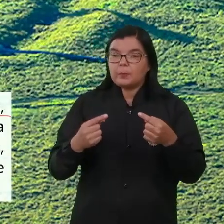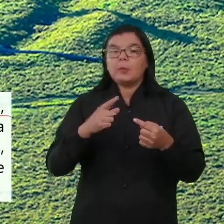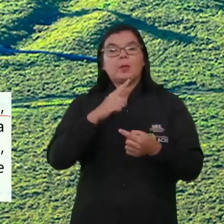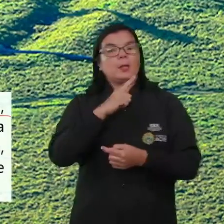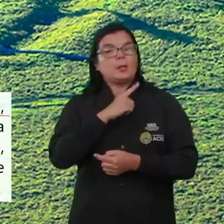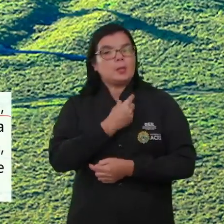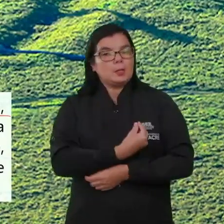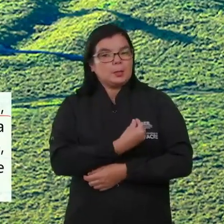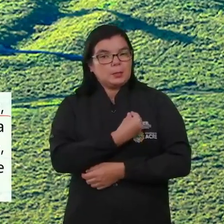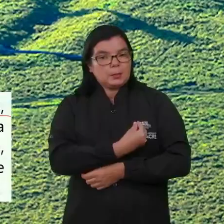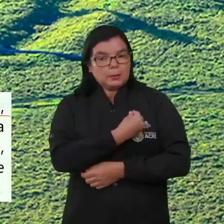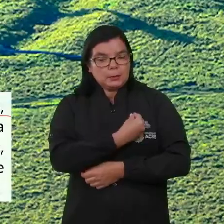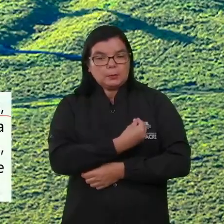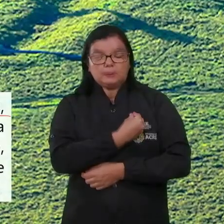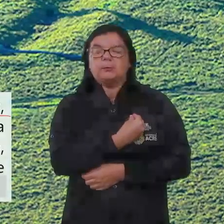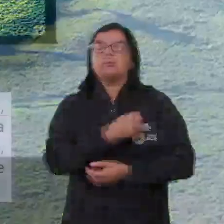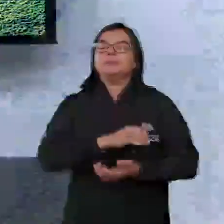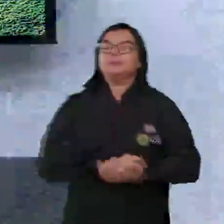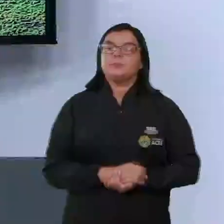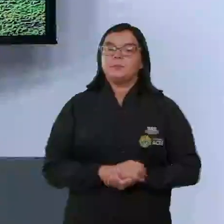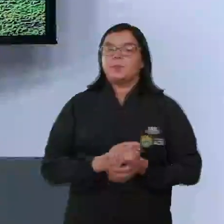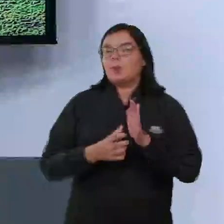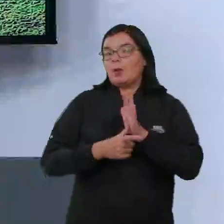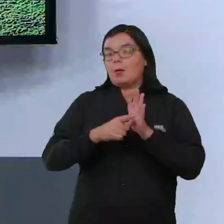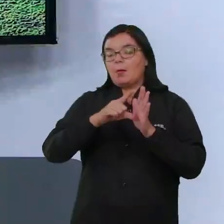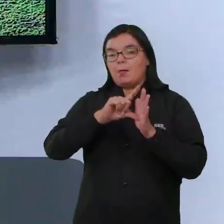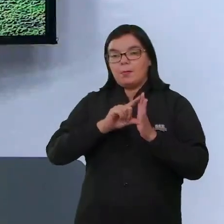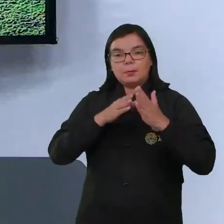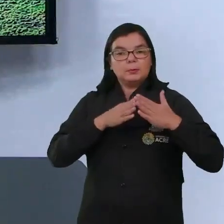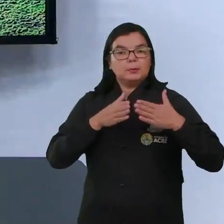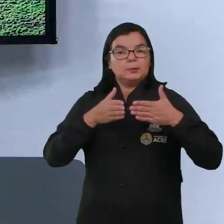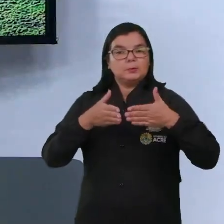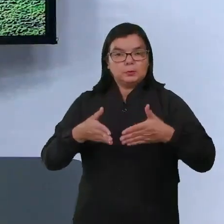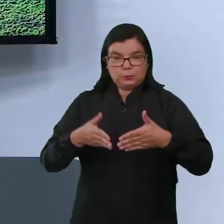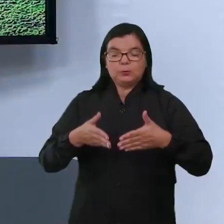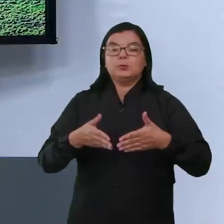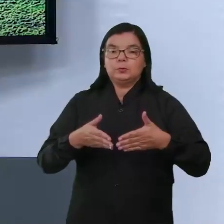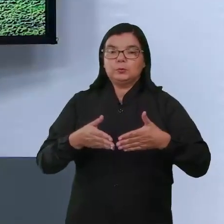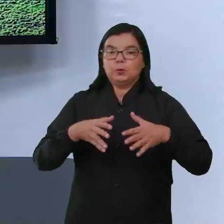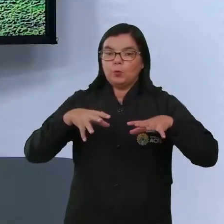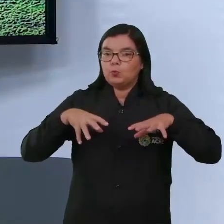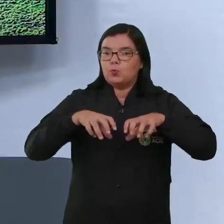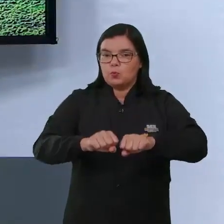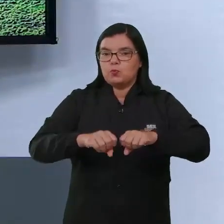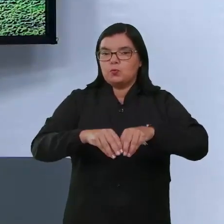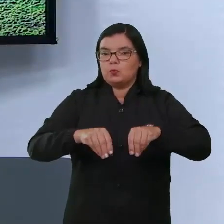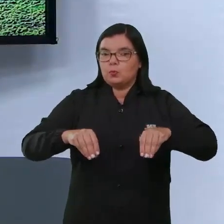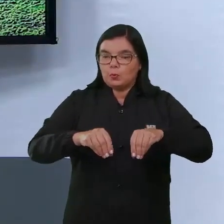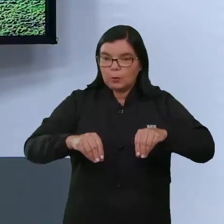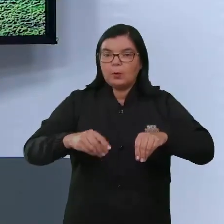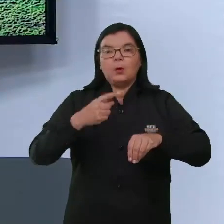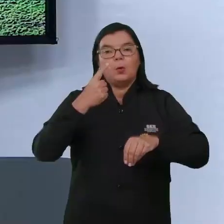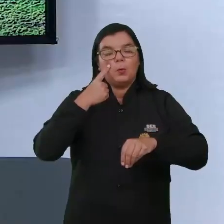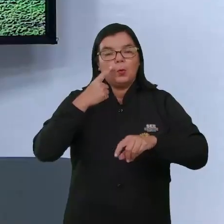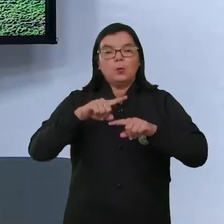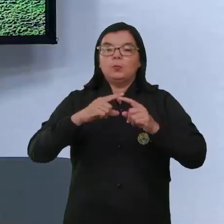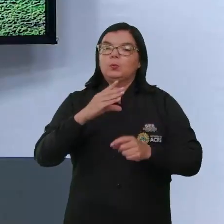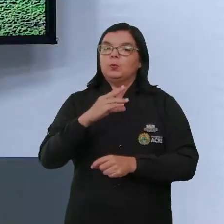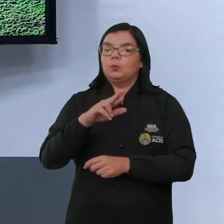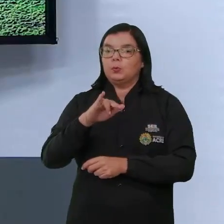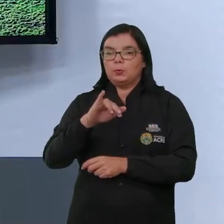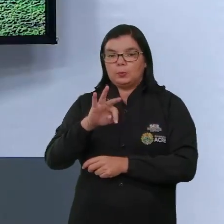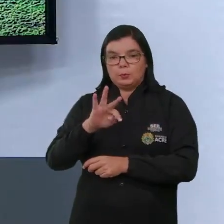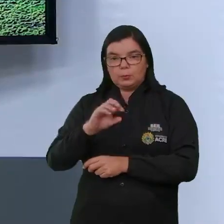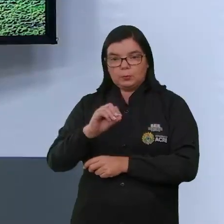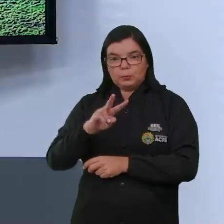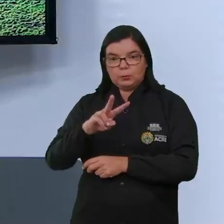eles existiram antes da chegada dos colonizadores, como Cristóvão Colombo. Por isso que